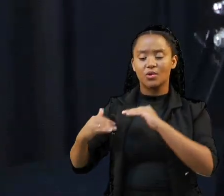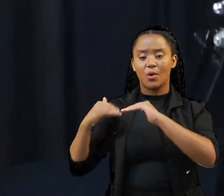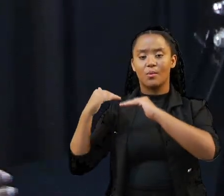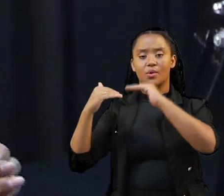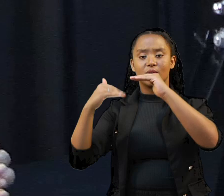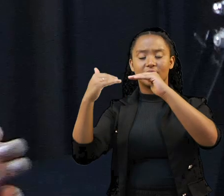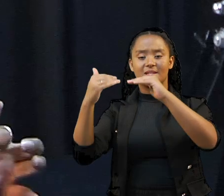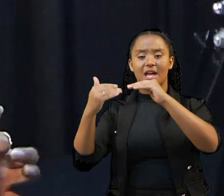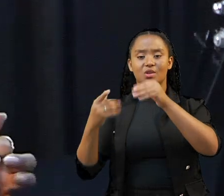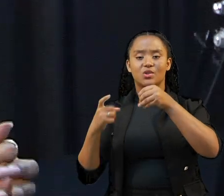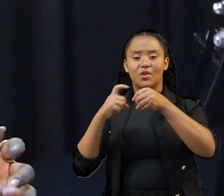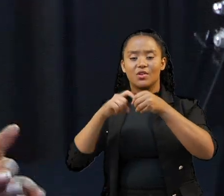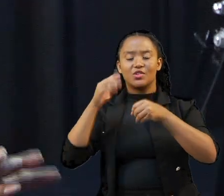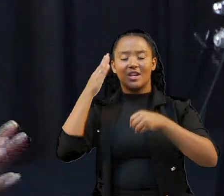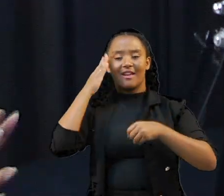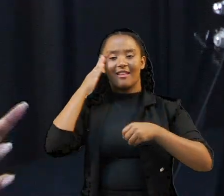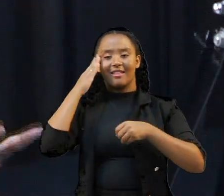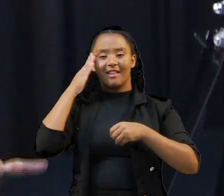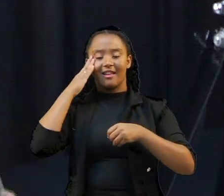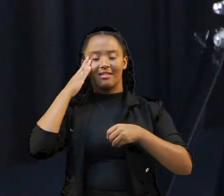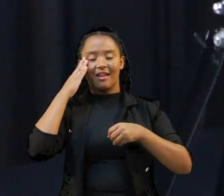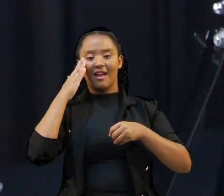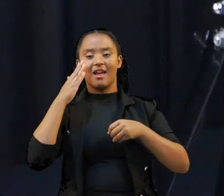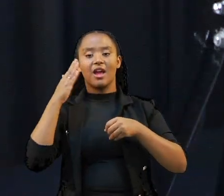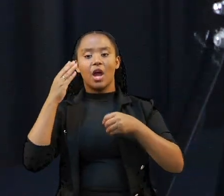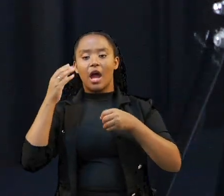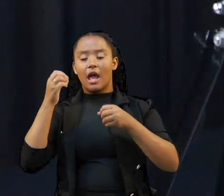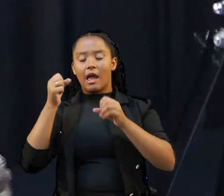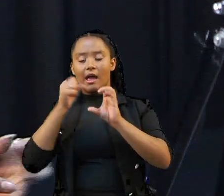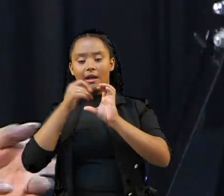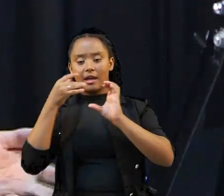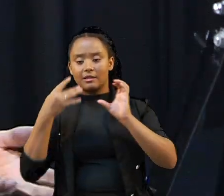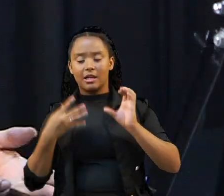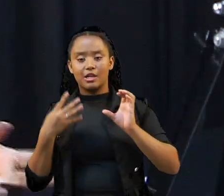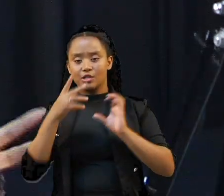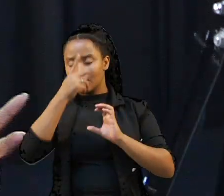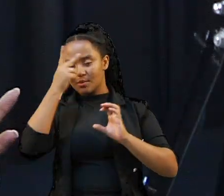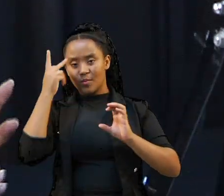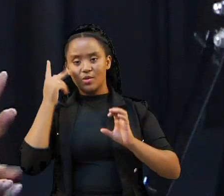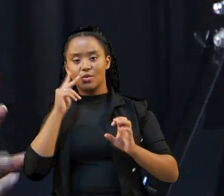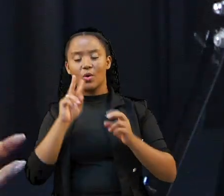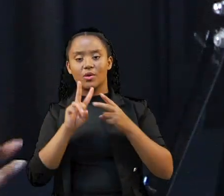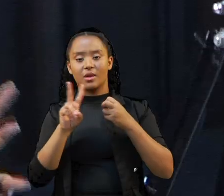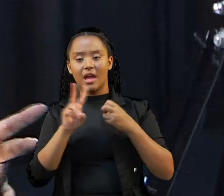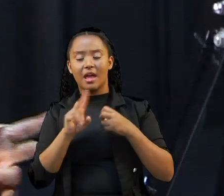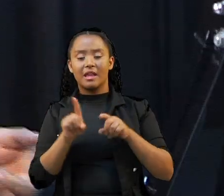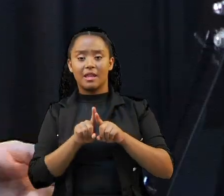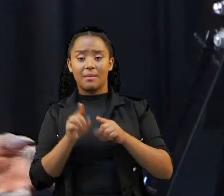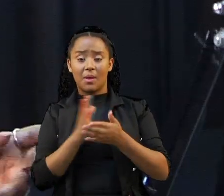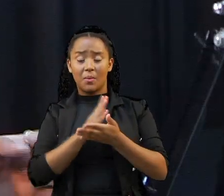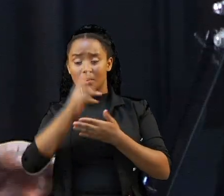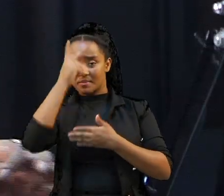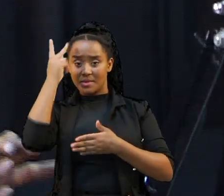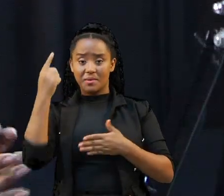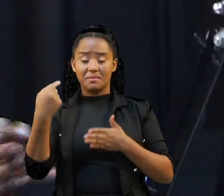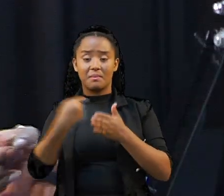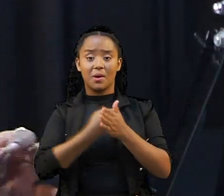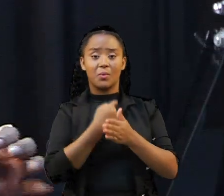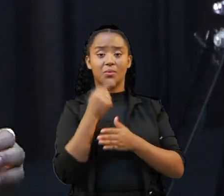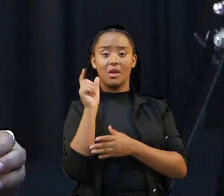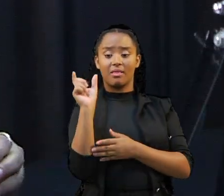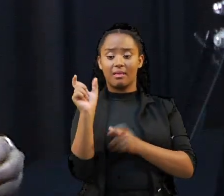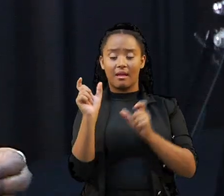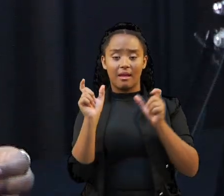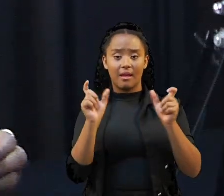meu processo de retomada? Quando foi que eu comecei a me reconhecer como uma pessoa indígena? Perguntando também sobre termos, conceitos, nomenclaturas